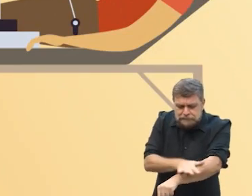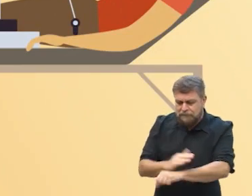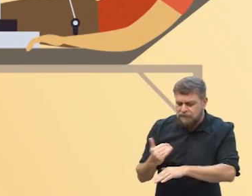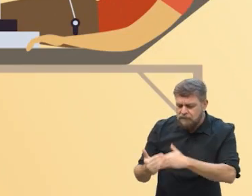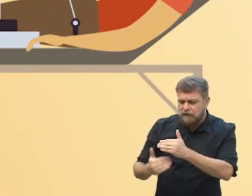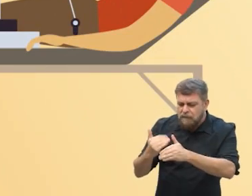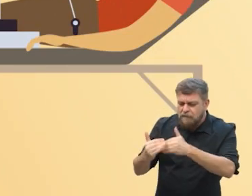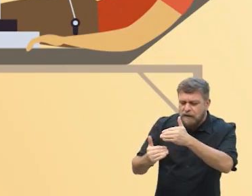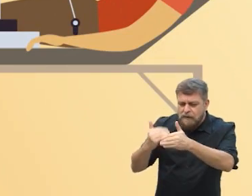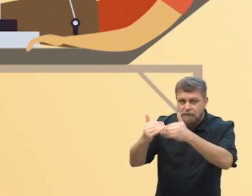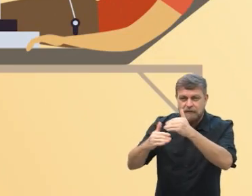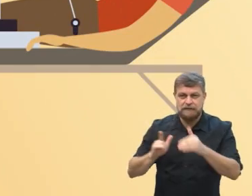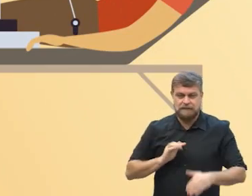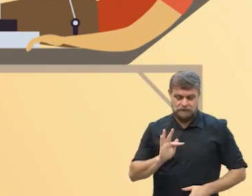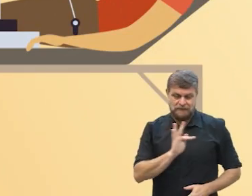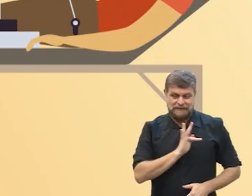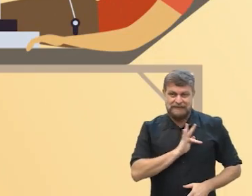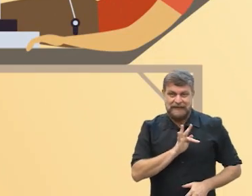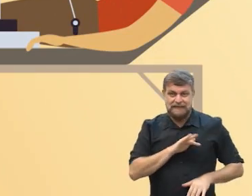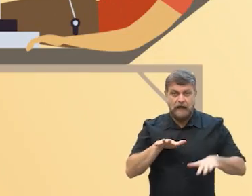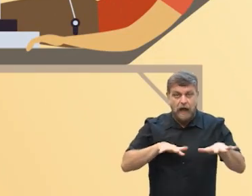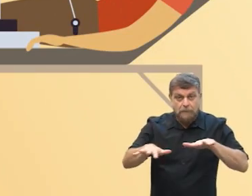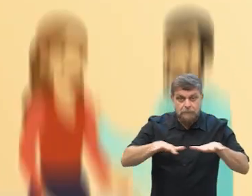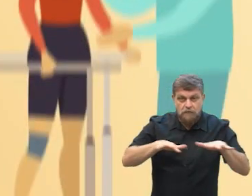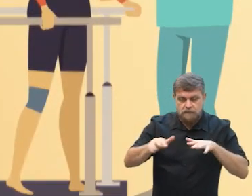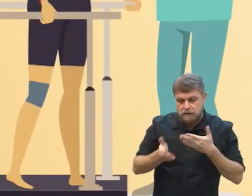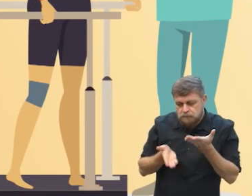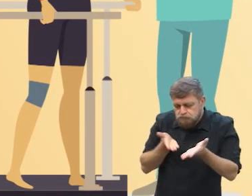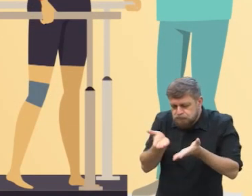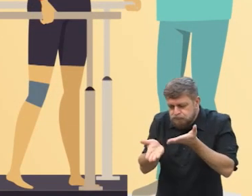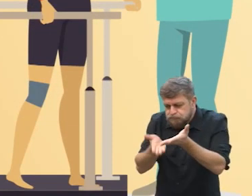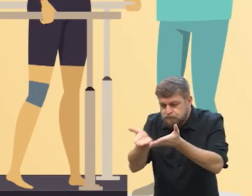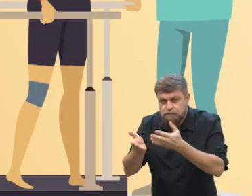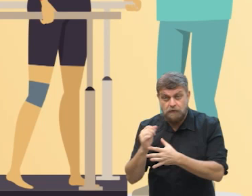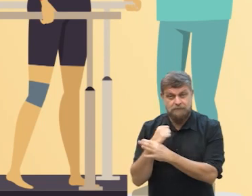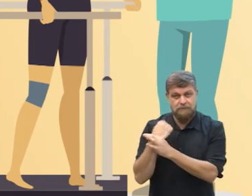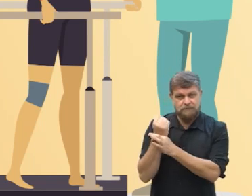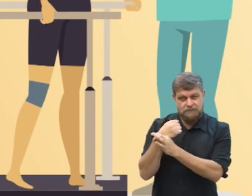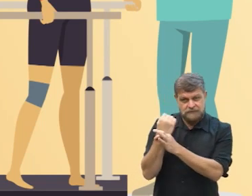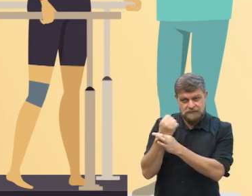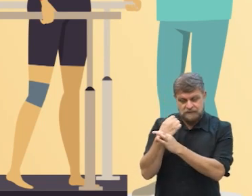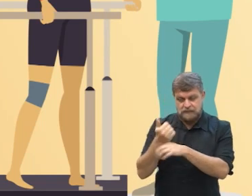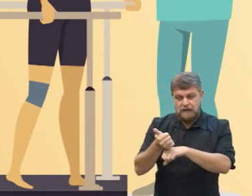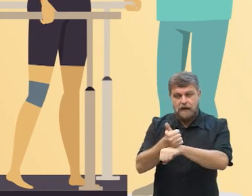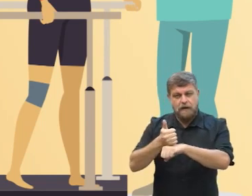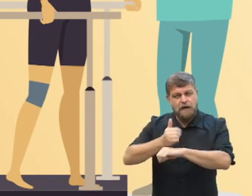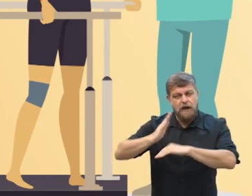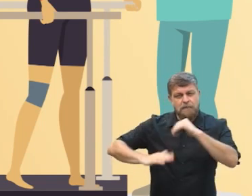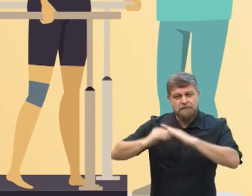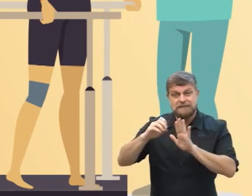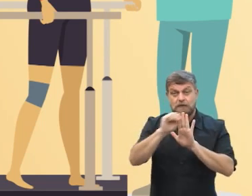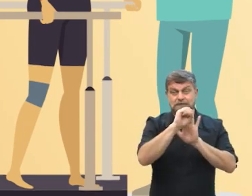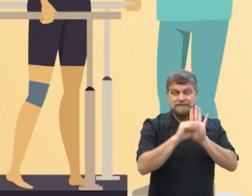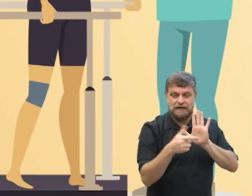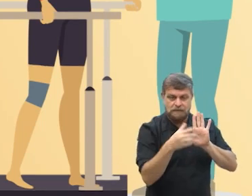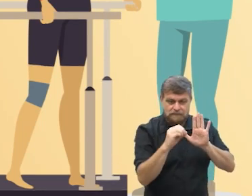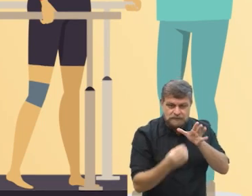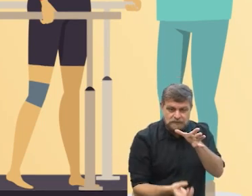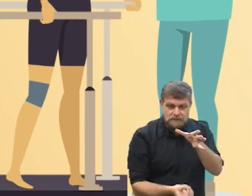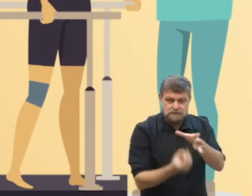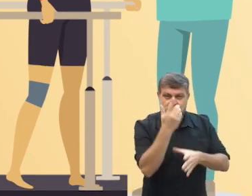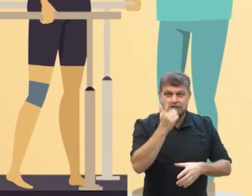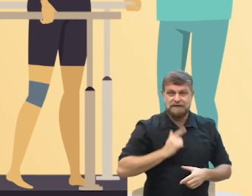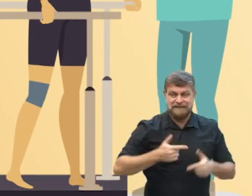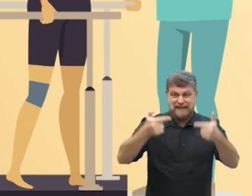ao longo do tempo com as técnicas de exercícios terapêuticos. A fisioterapia como profissão surgiu no século XX, quando